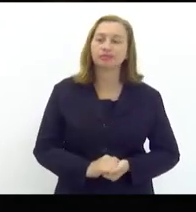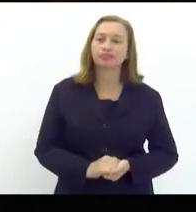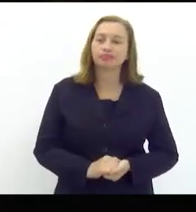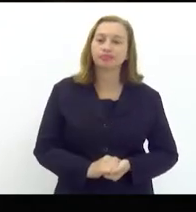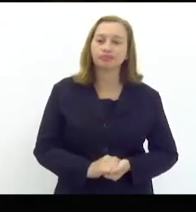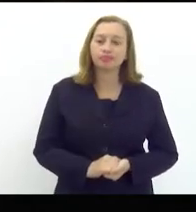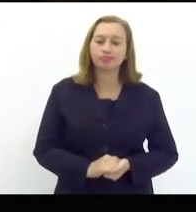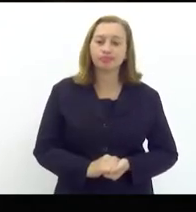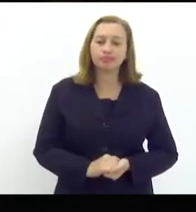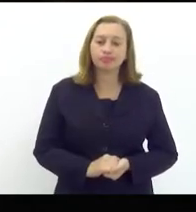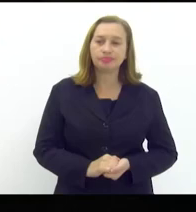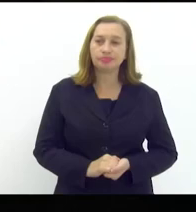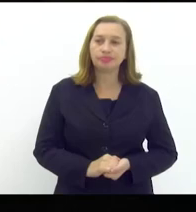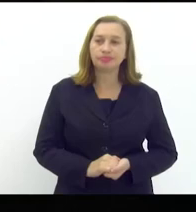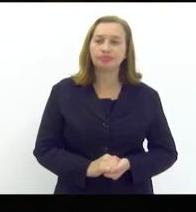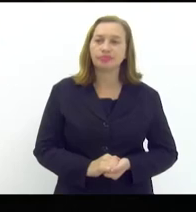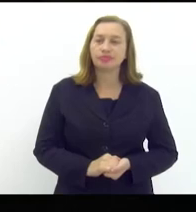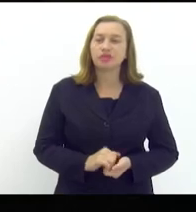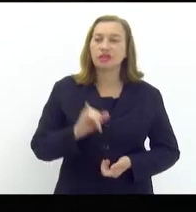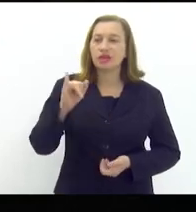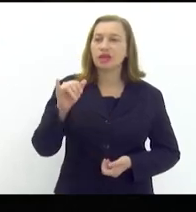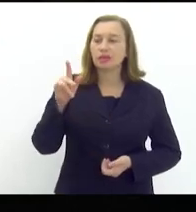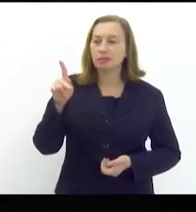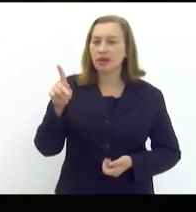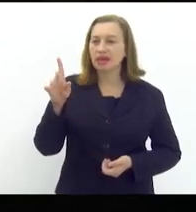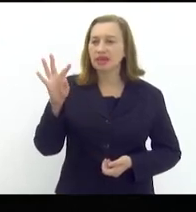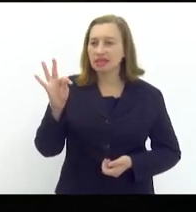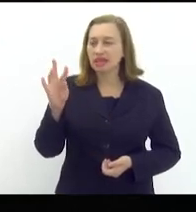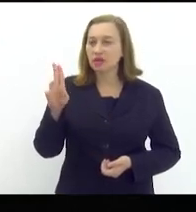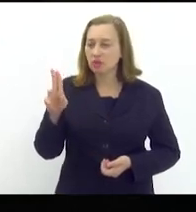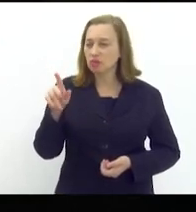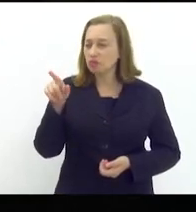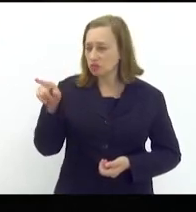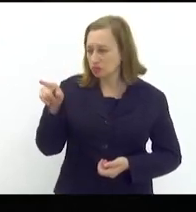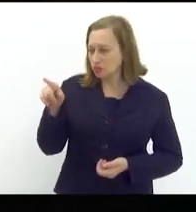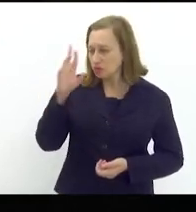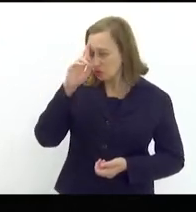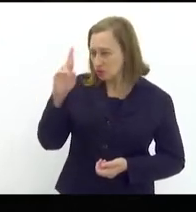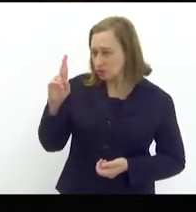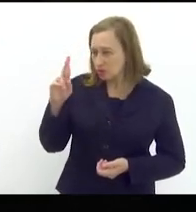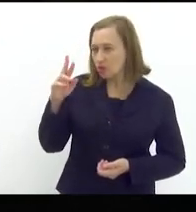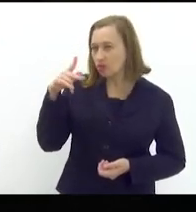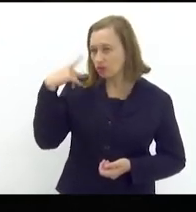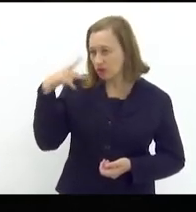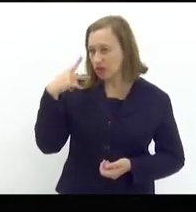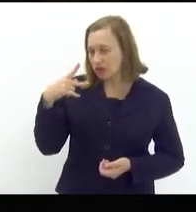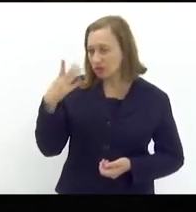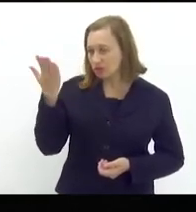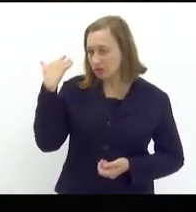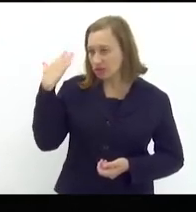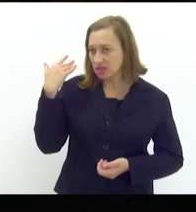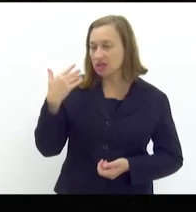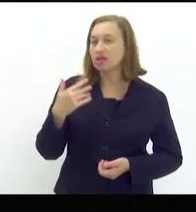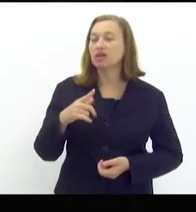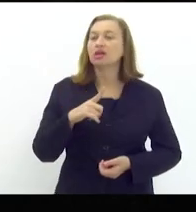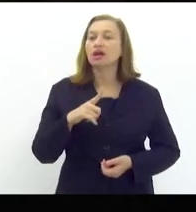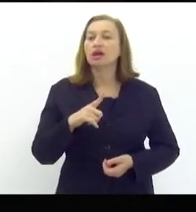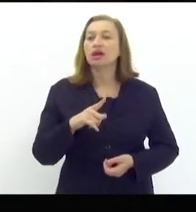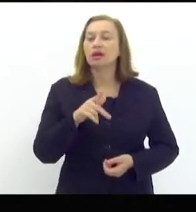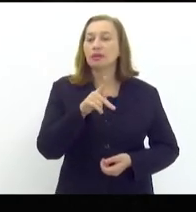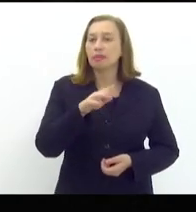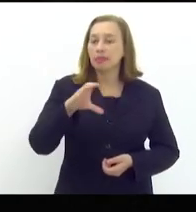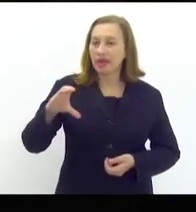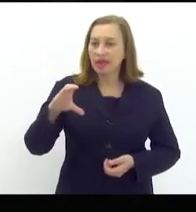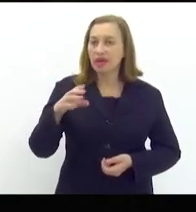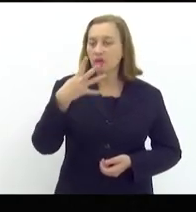ao IPTU vossa excelência foi vereador tem um artigo na até 45 que diz